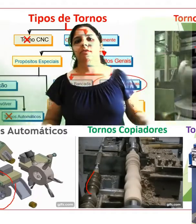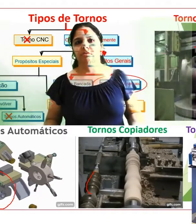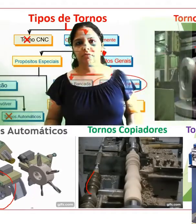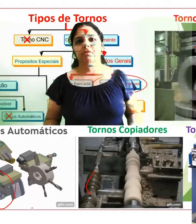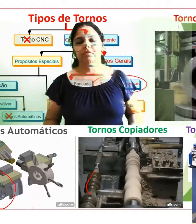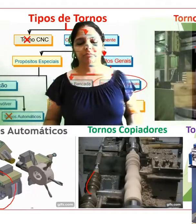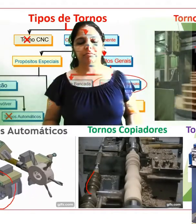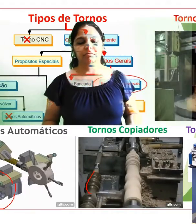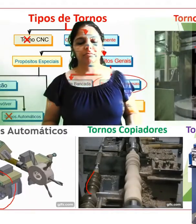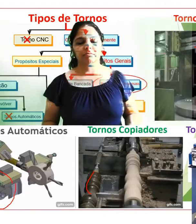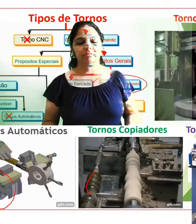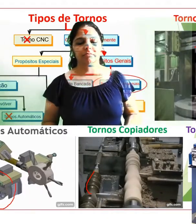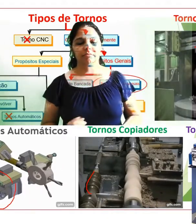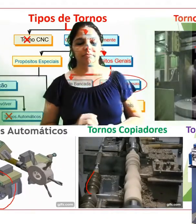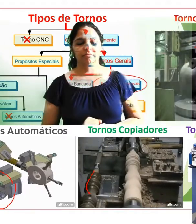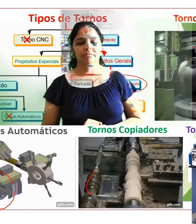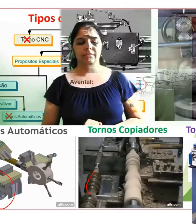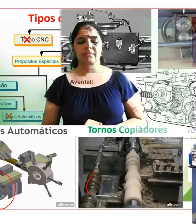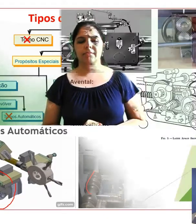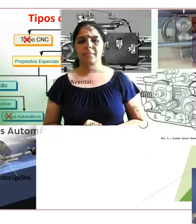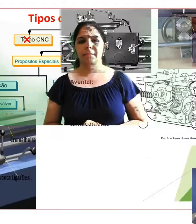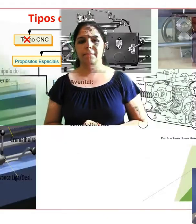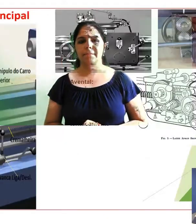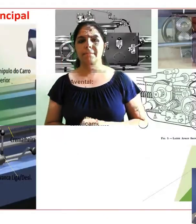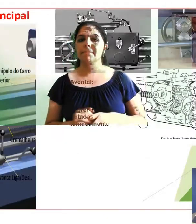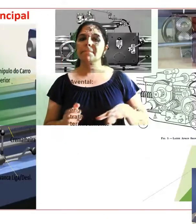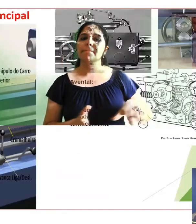tá? Muito bem.